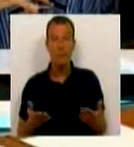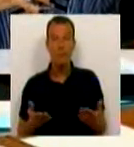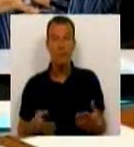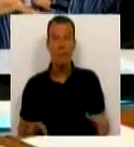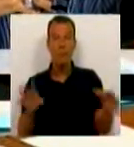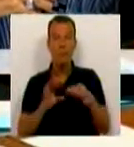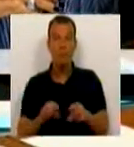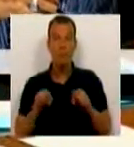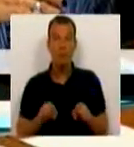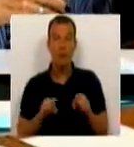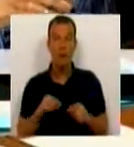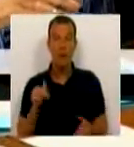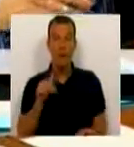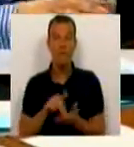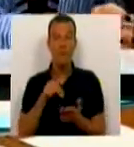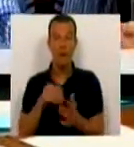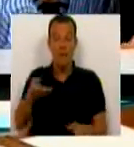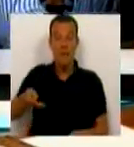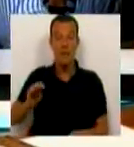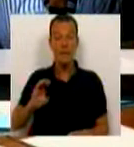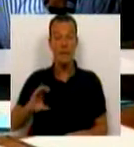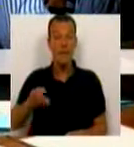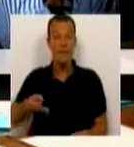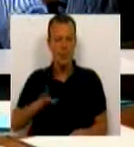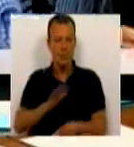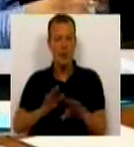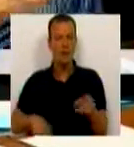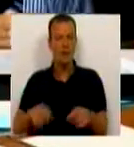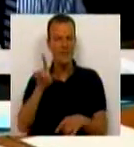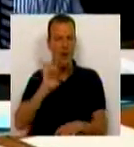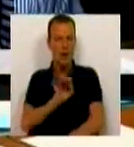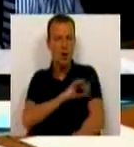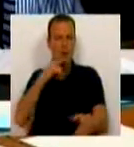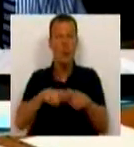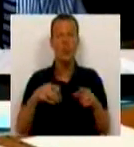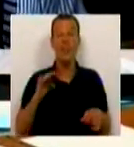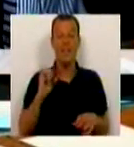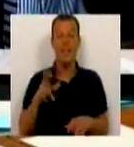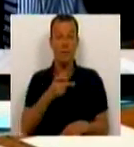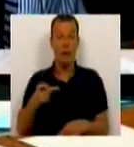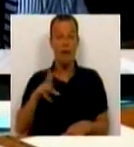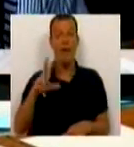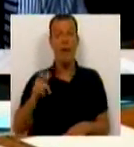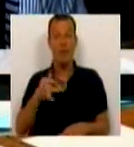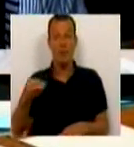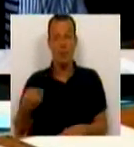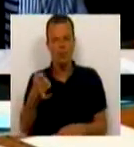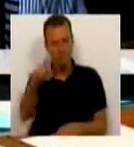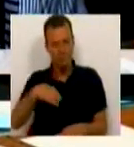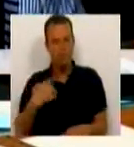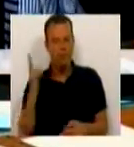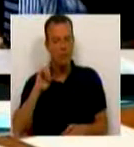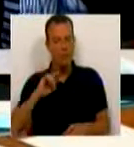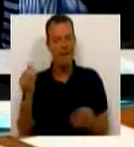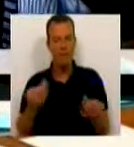Em relação à posição do PCP, pela voz da deputada Rita Rato, de facto, esta é uma decisão política. Este eventual aumento